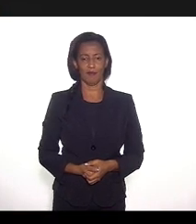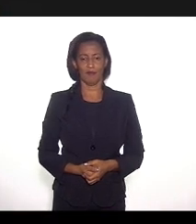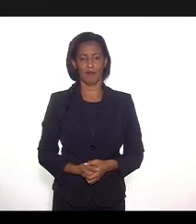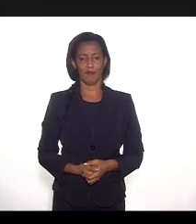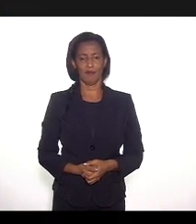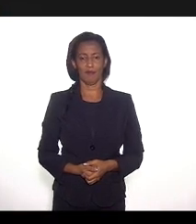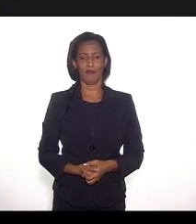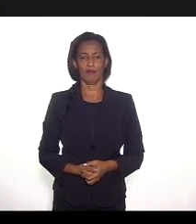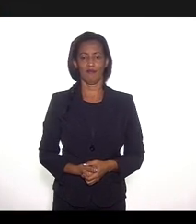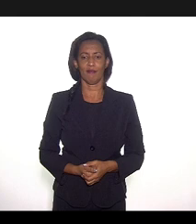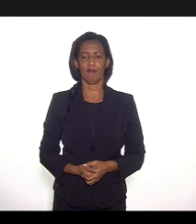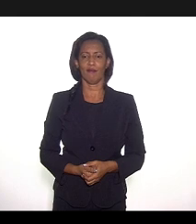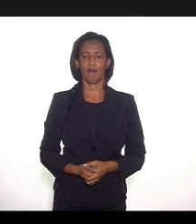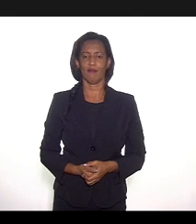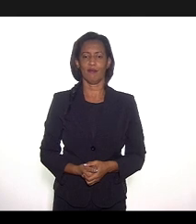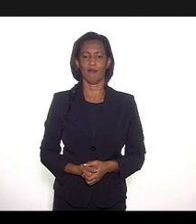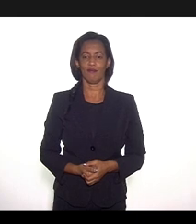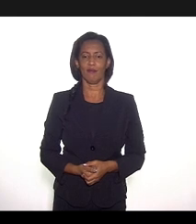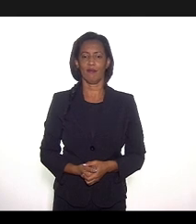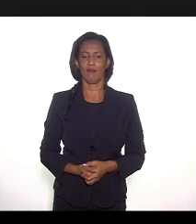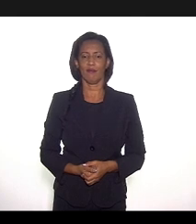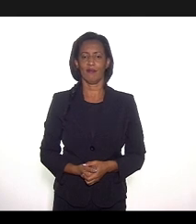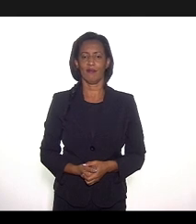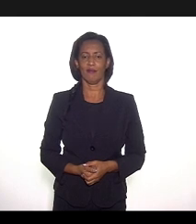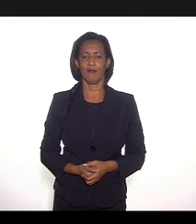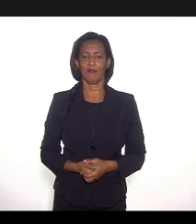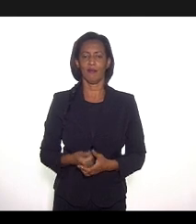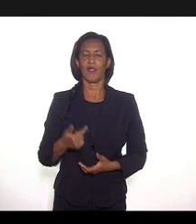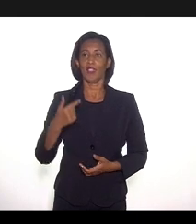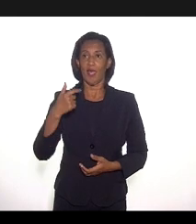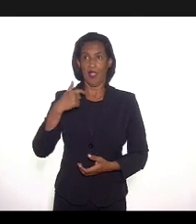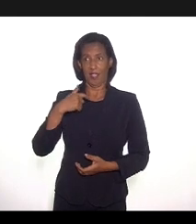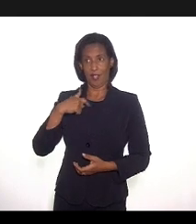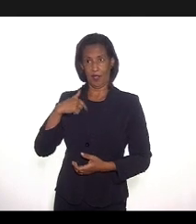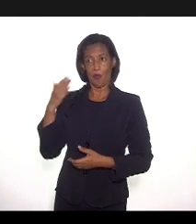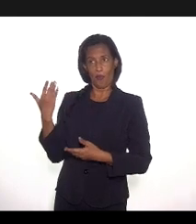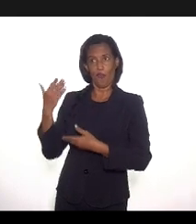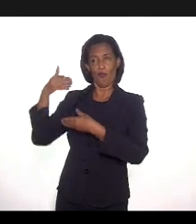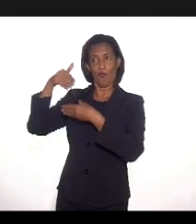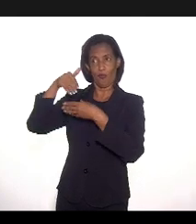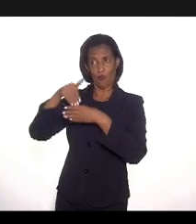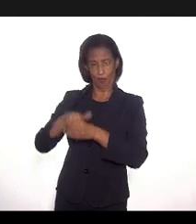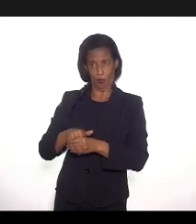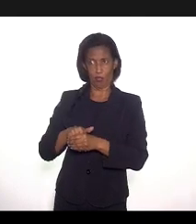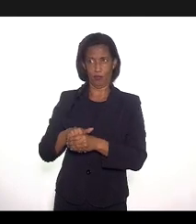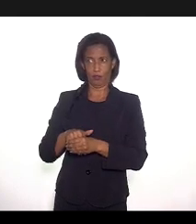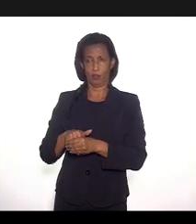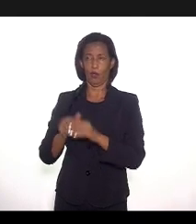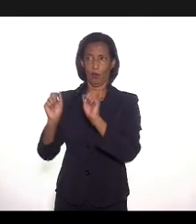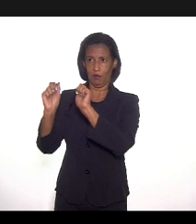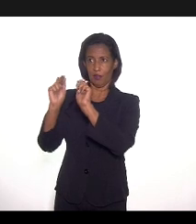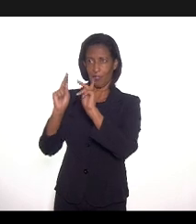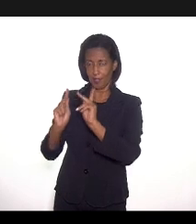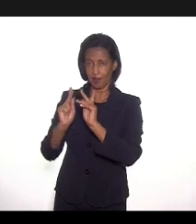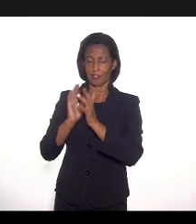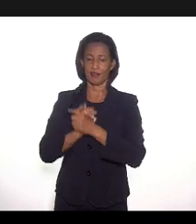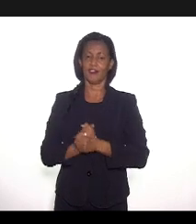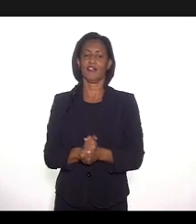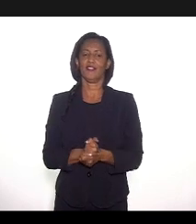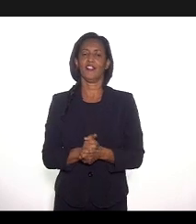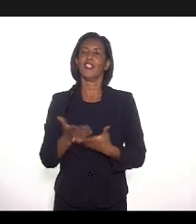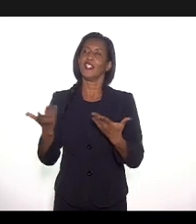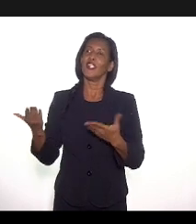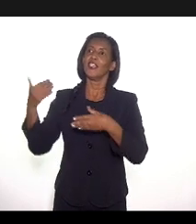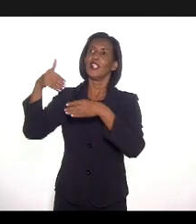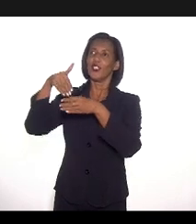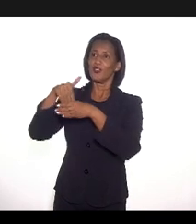Unânime. Deputado Márcio, então a gente precisa. Então é não votar. Acolhimento ao recurso, é isso. O voto. É o voto. Ok? Pela anexação e